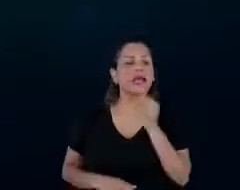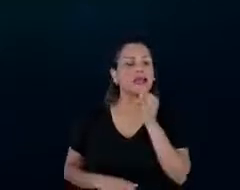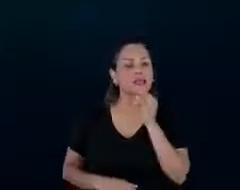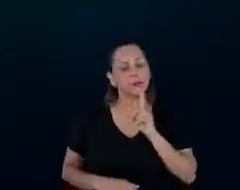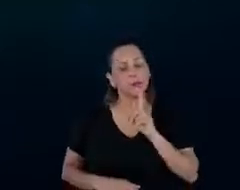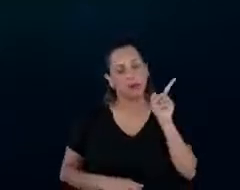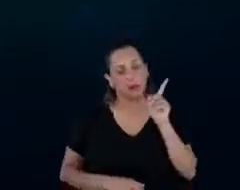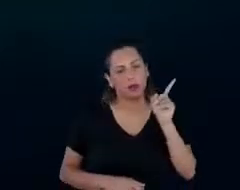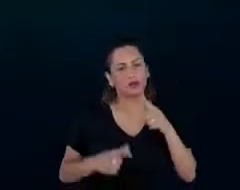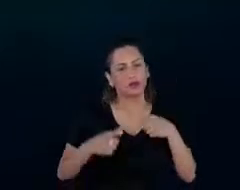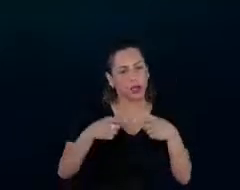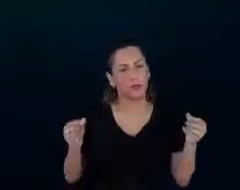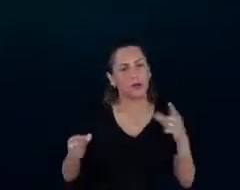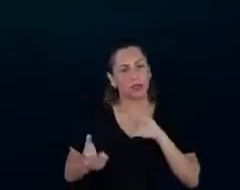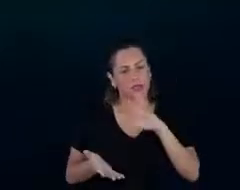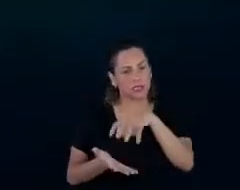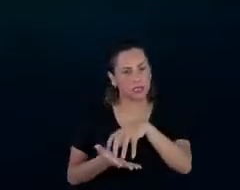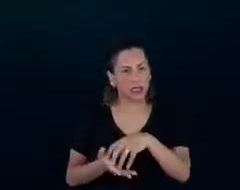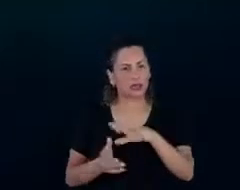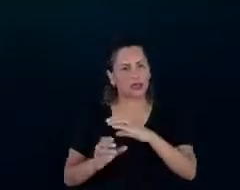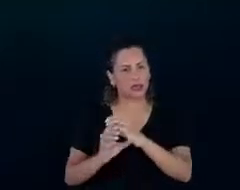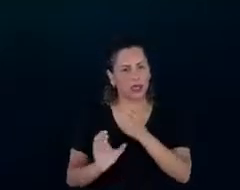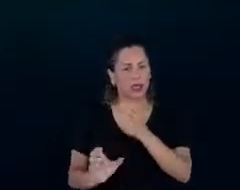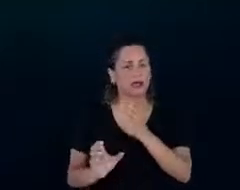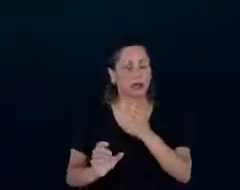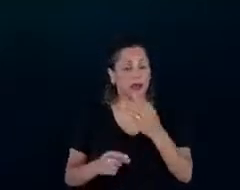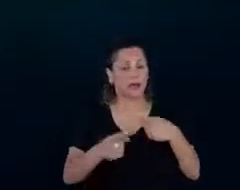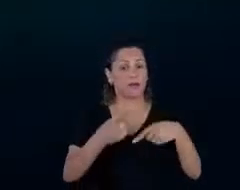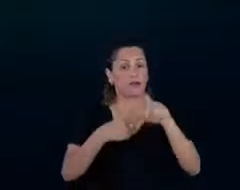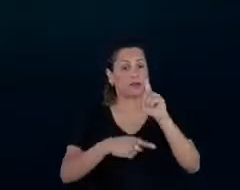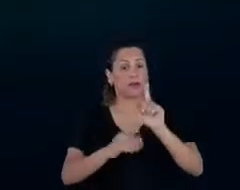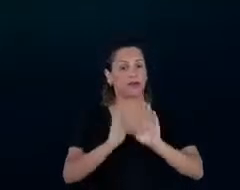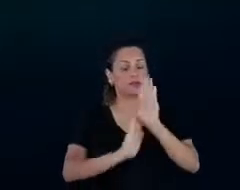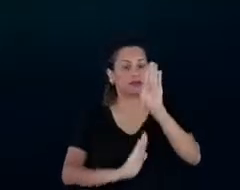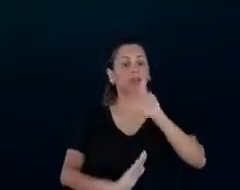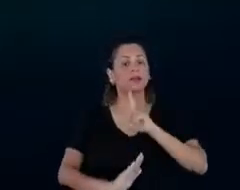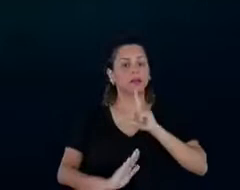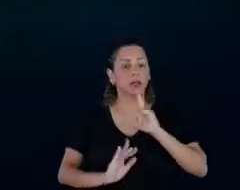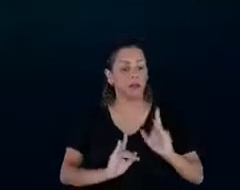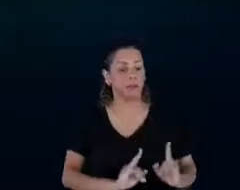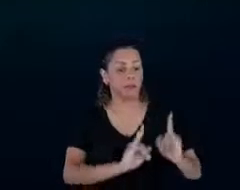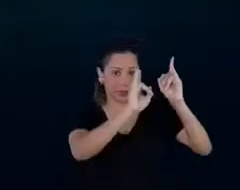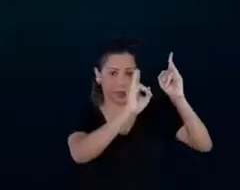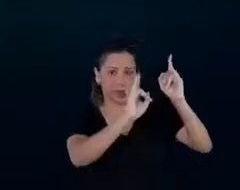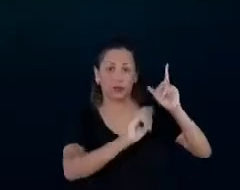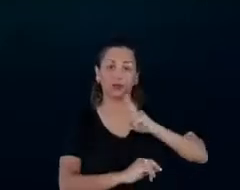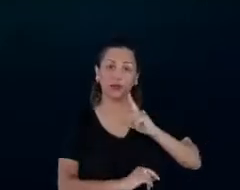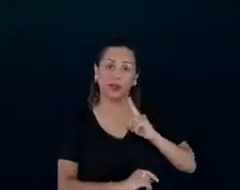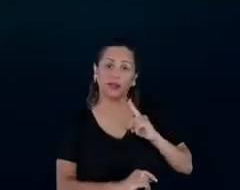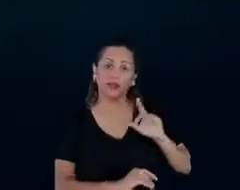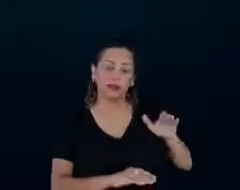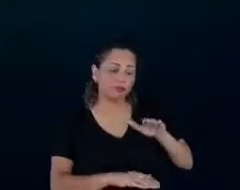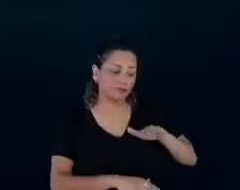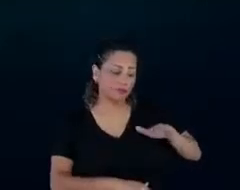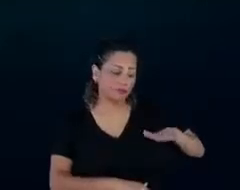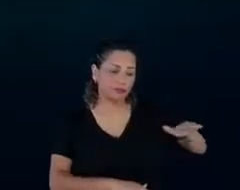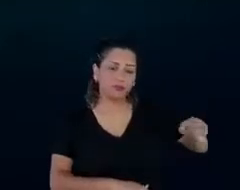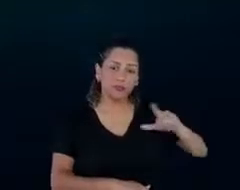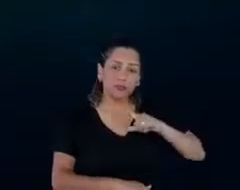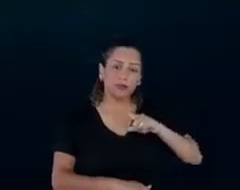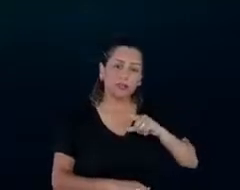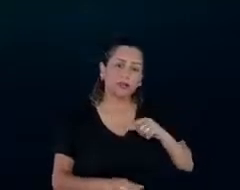engenharia avançada, né, possui um prédio, né, e que tem um estacionamento para Leaf. E durante o dia ele